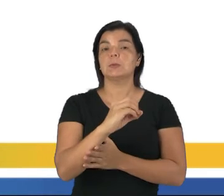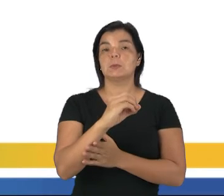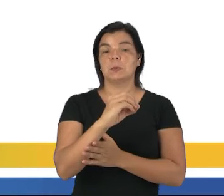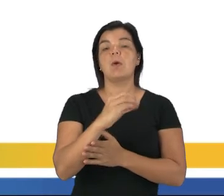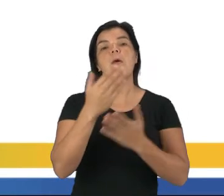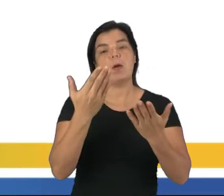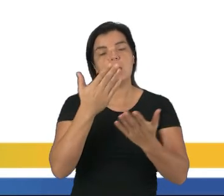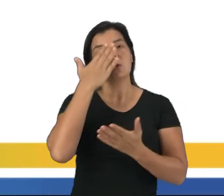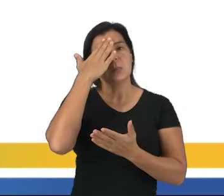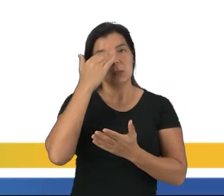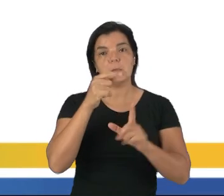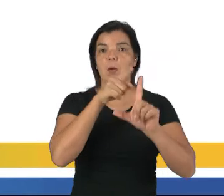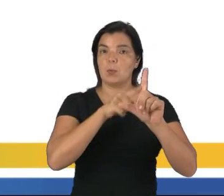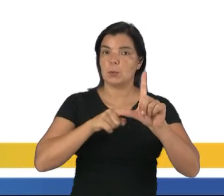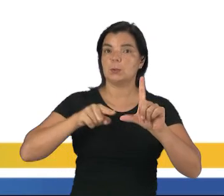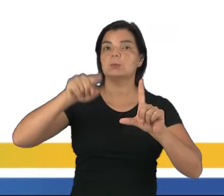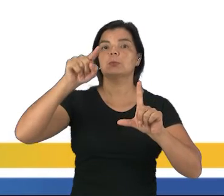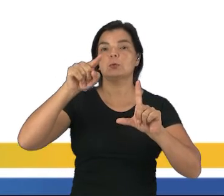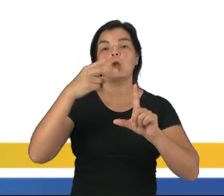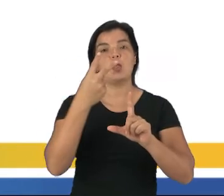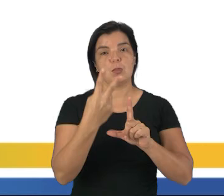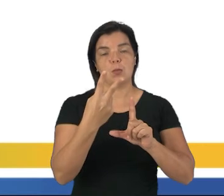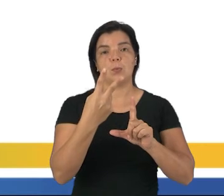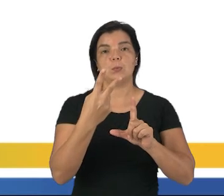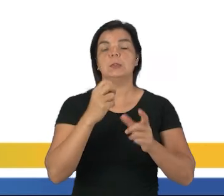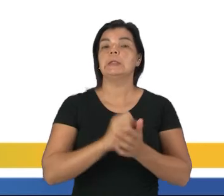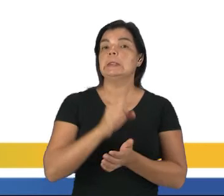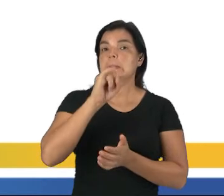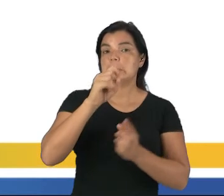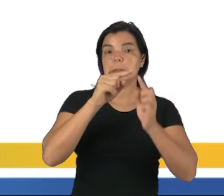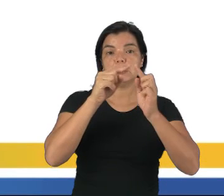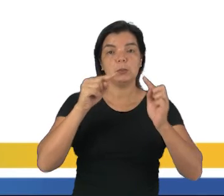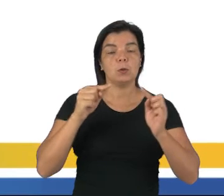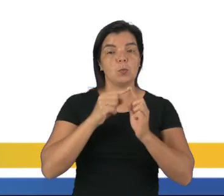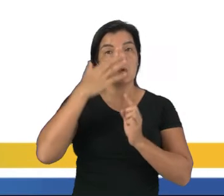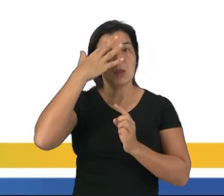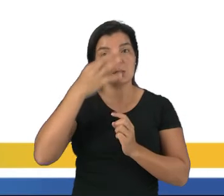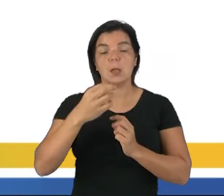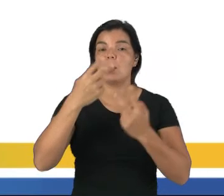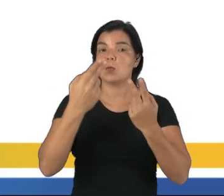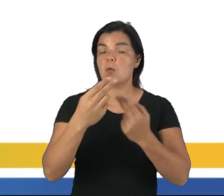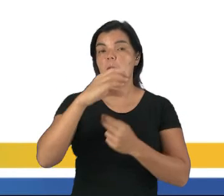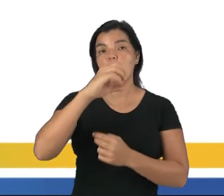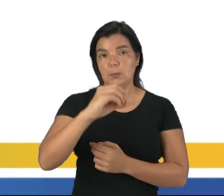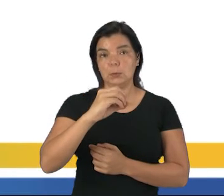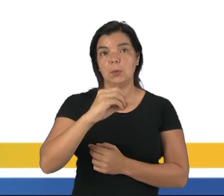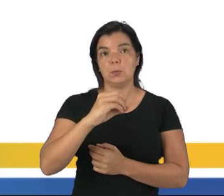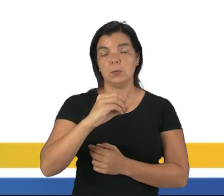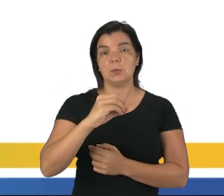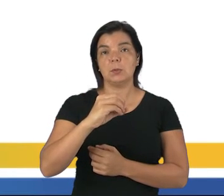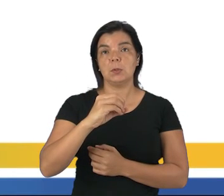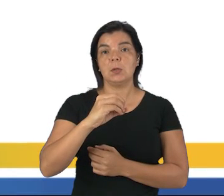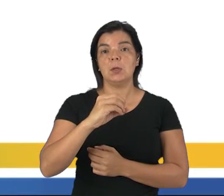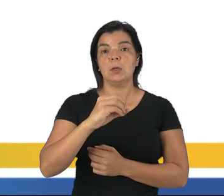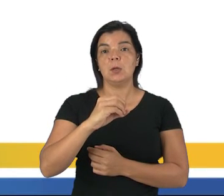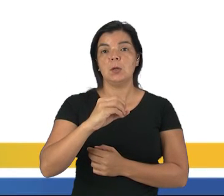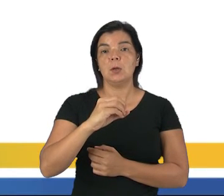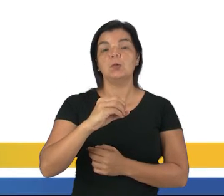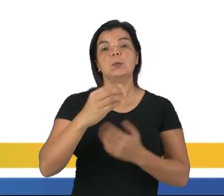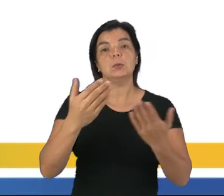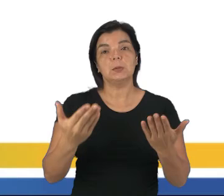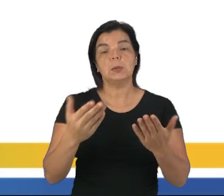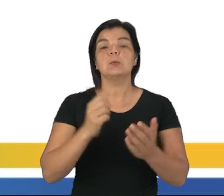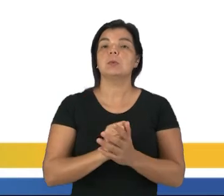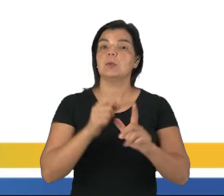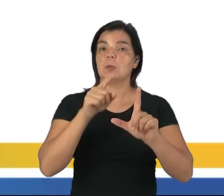0, então eu sei que a parábola vai tocar em 2 pontos. Se o delta for exatamente igual a 0, quando eu fizer os cálculos aqui,